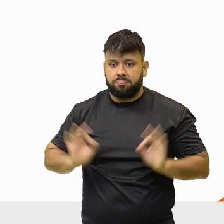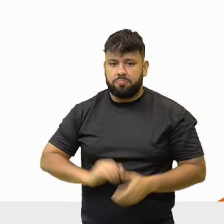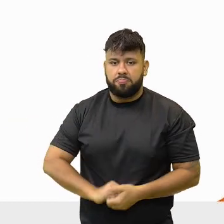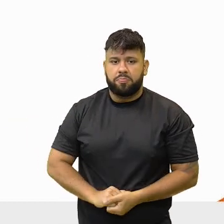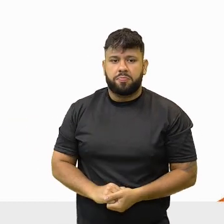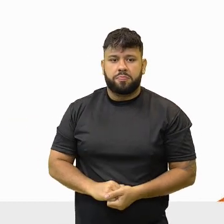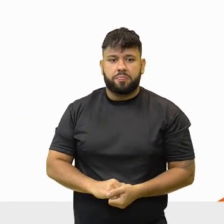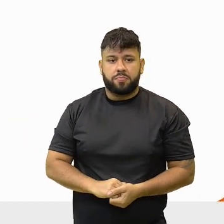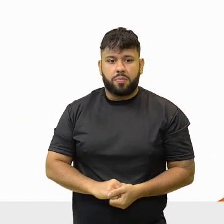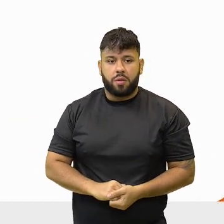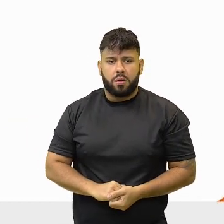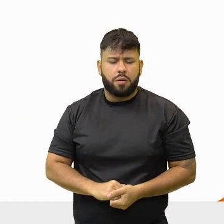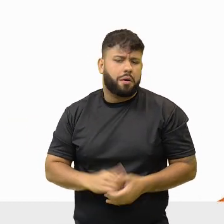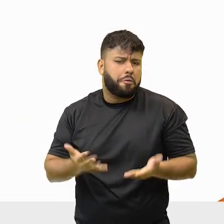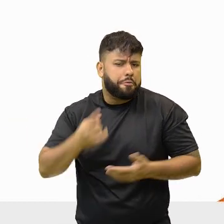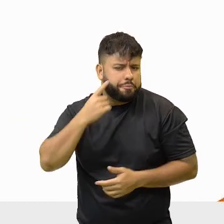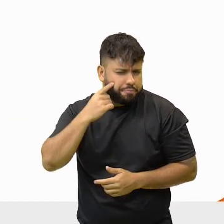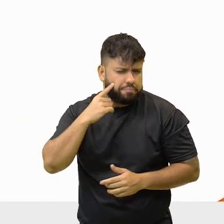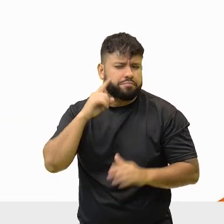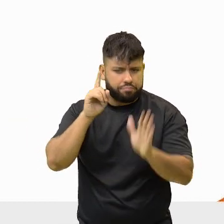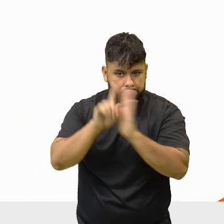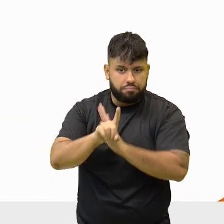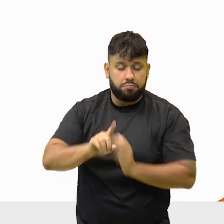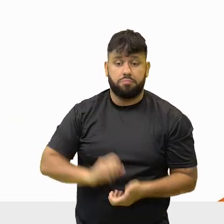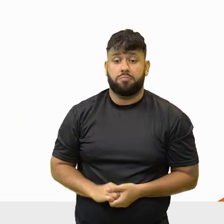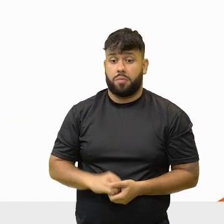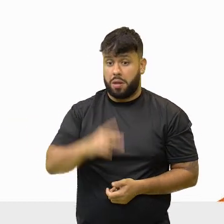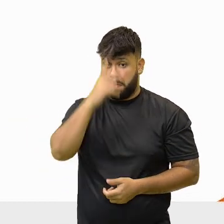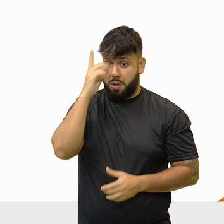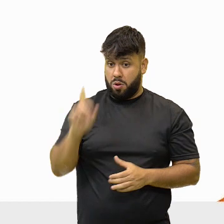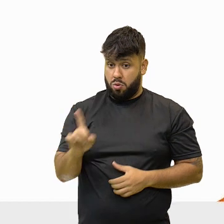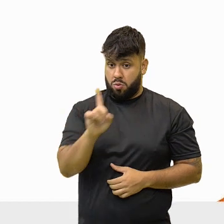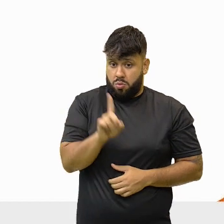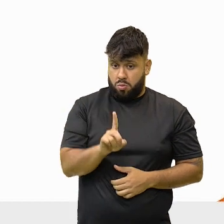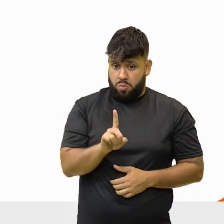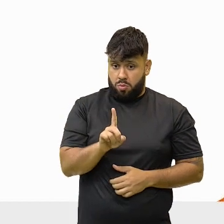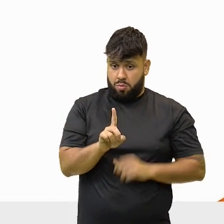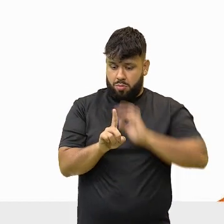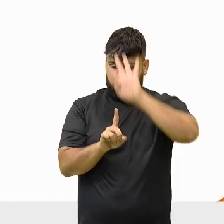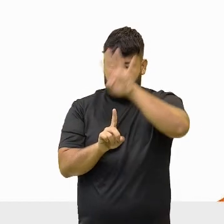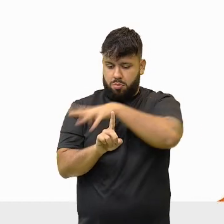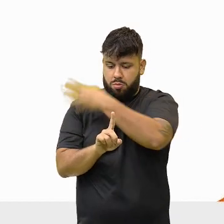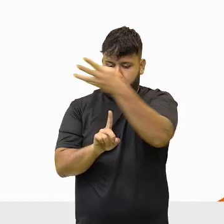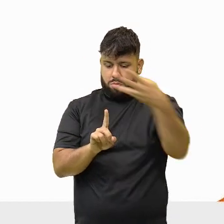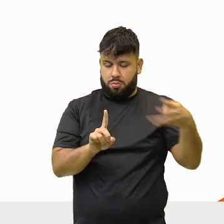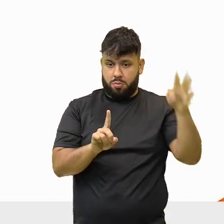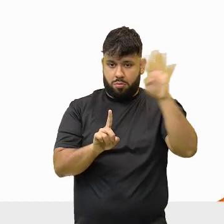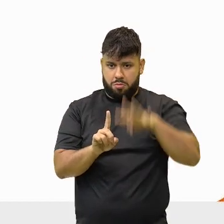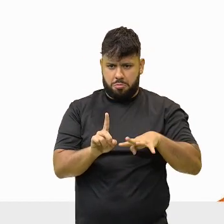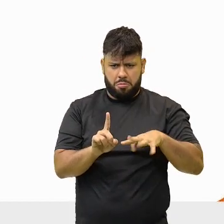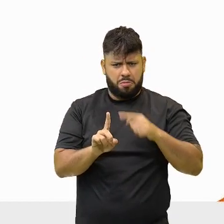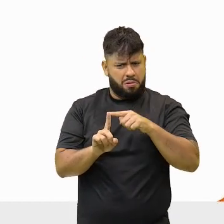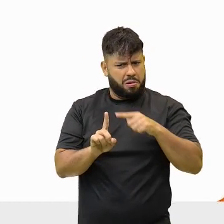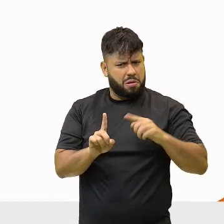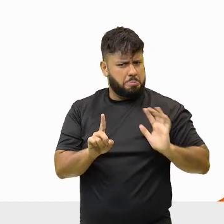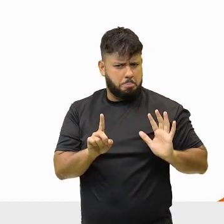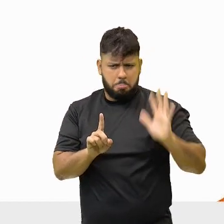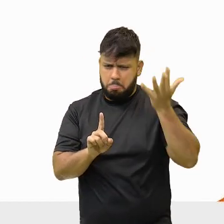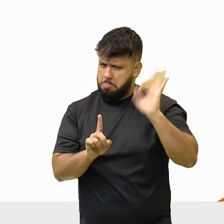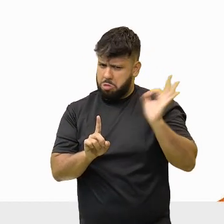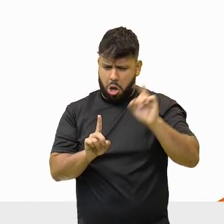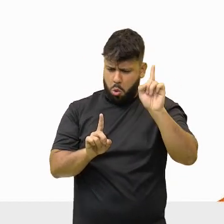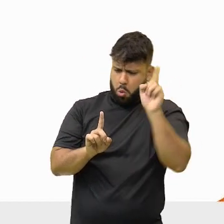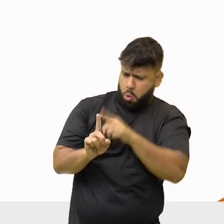questão. A pessoa se encontra no interior da gaiola, não sentirá nenhum tipo de